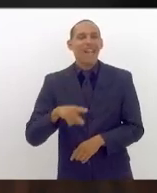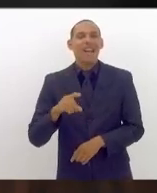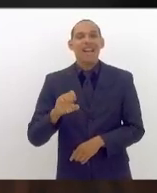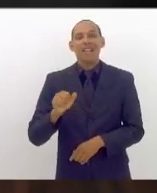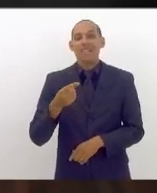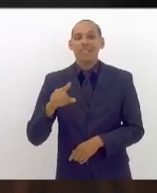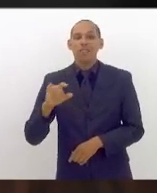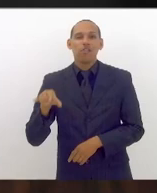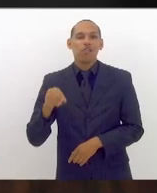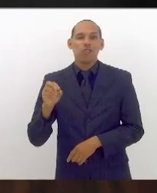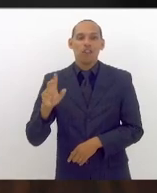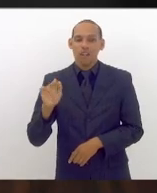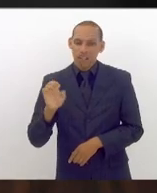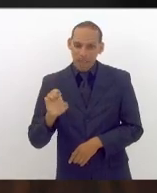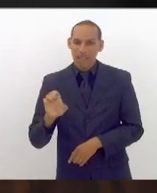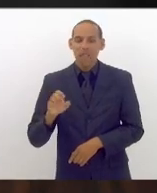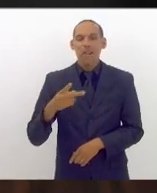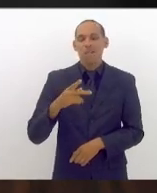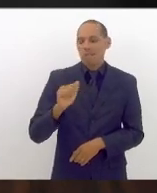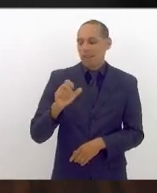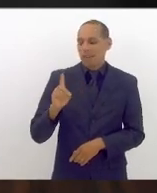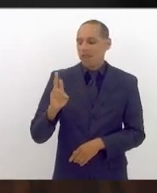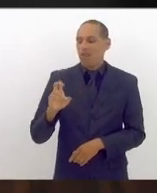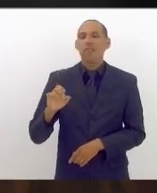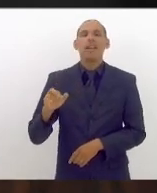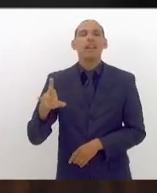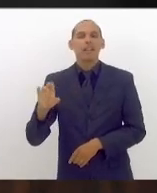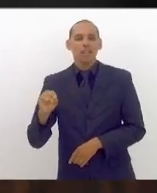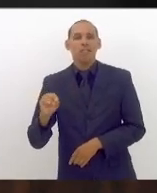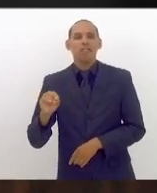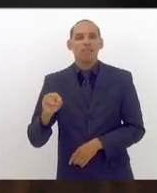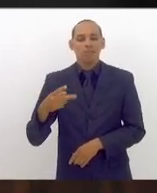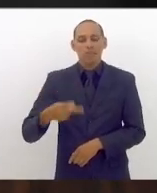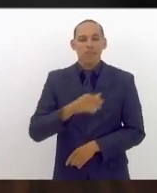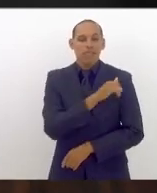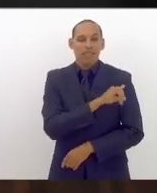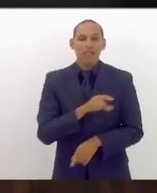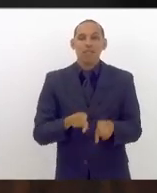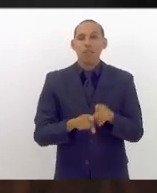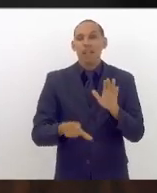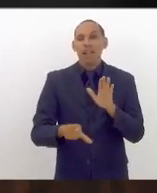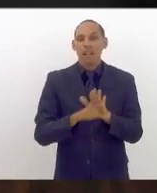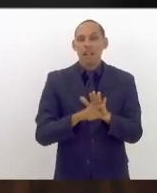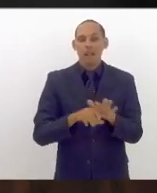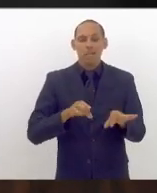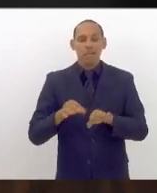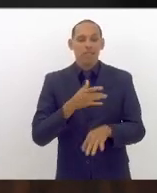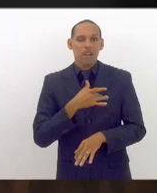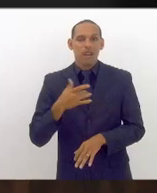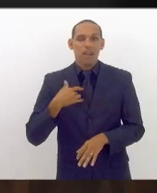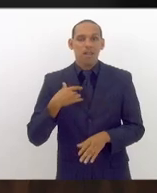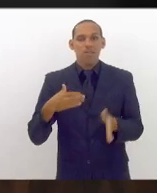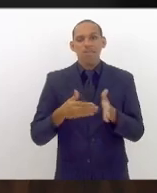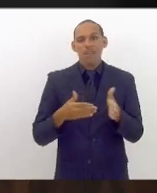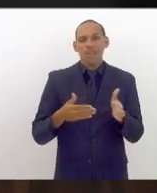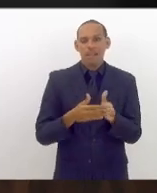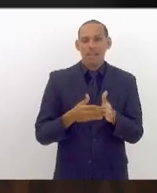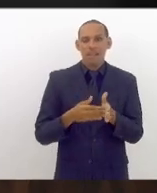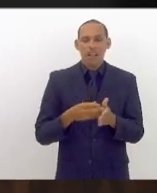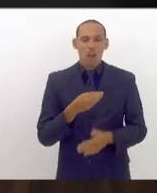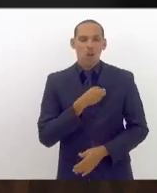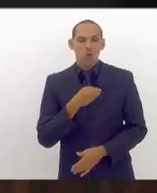Padroeiro do nosso Estado do Rio de Janeiro leis que proibiram plano de saúde de limitar em consulta para crianças que têm autismo